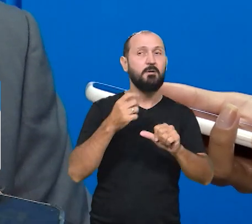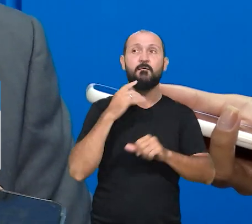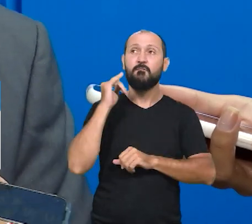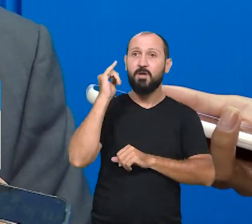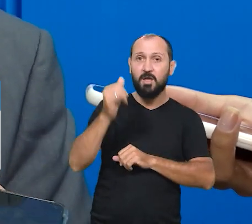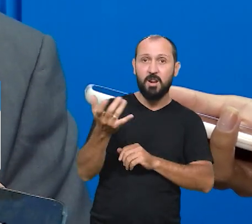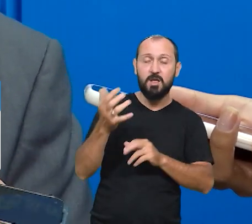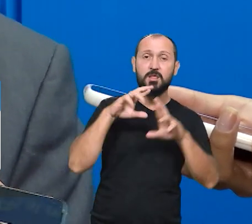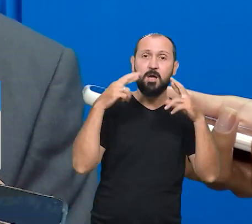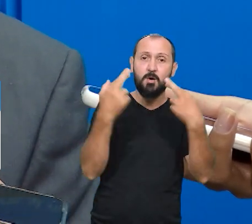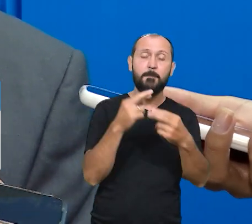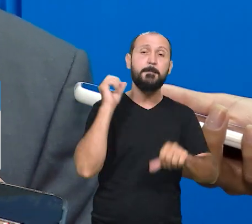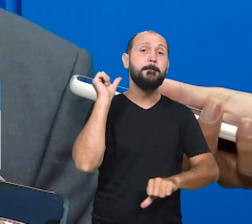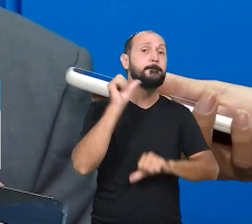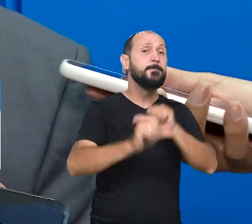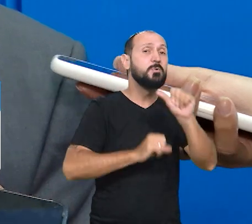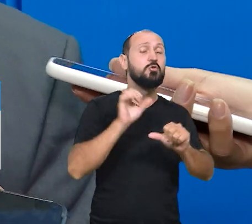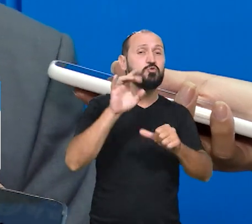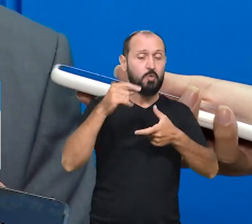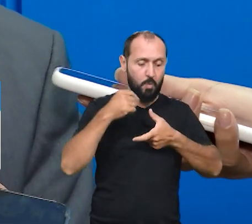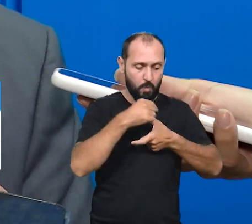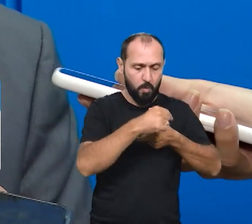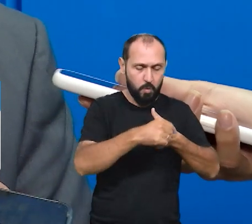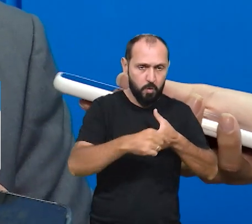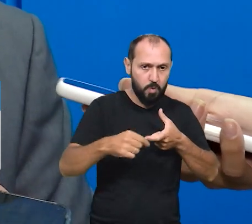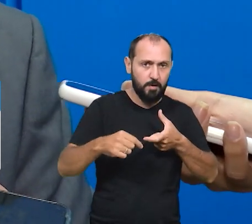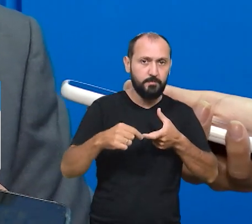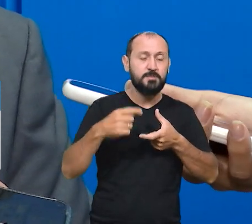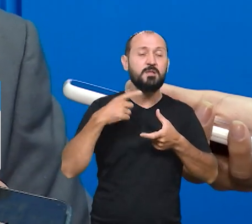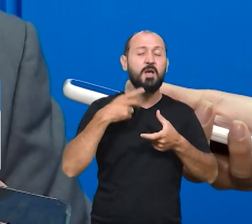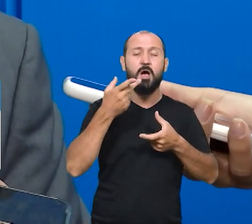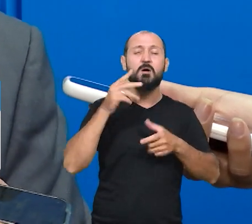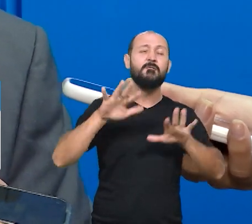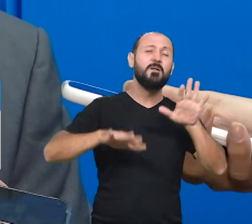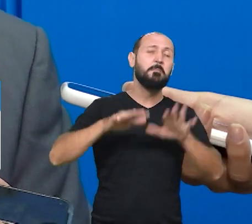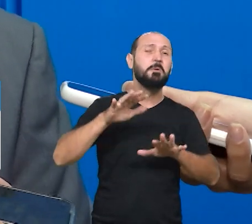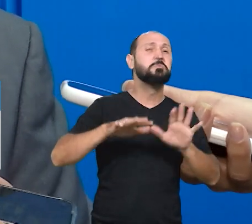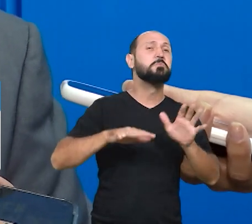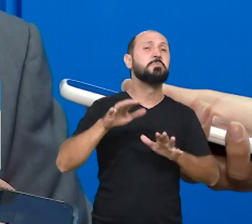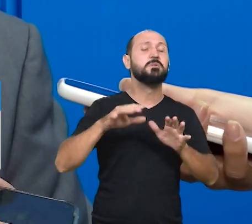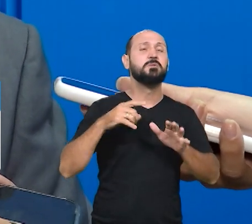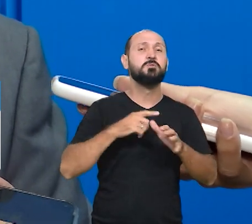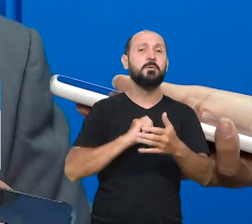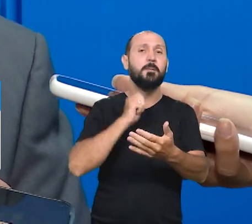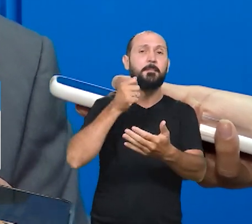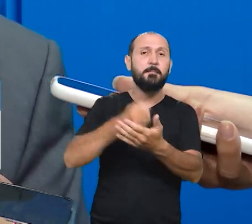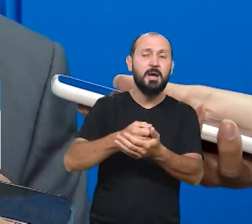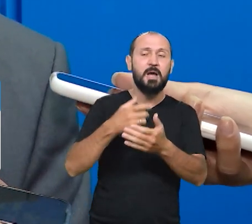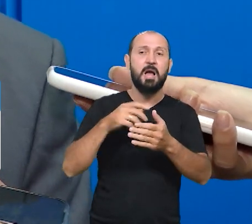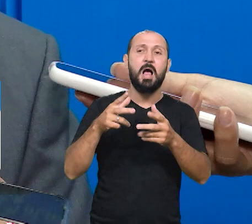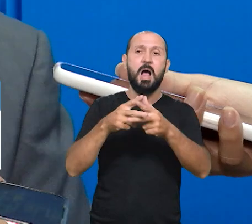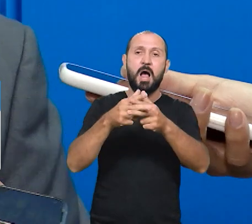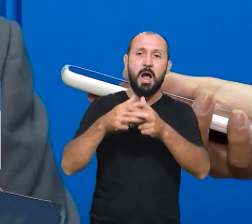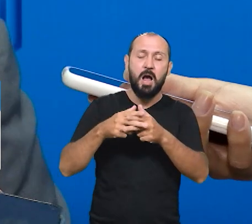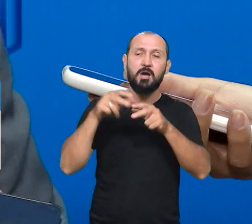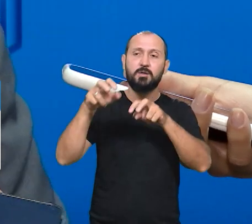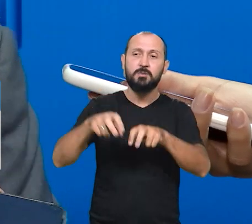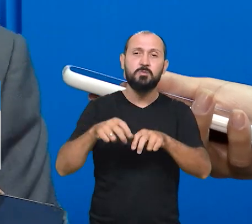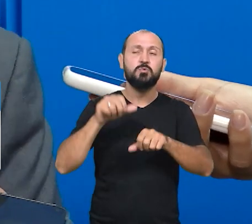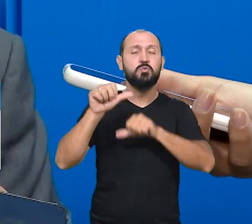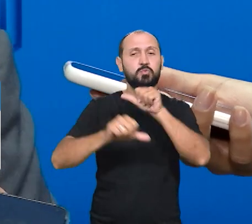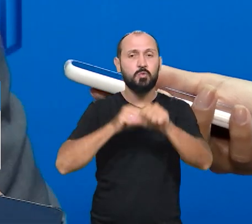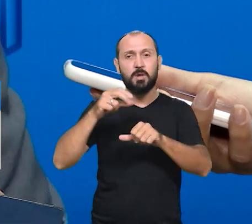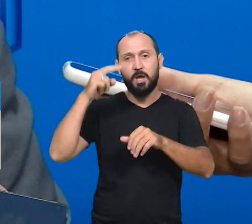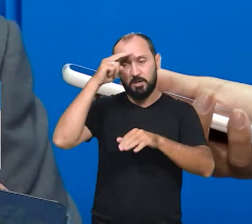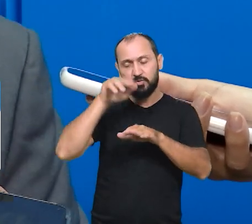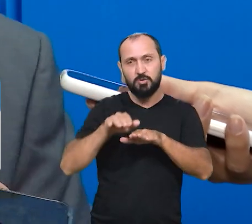mudar, acabei de falar ali na sessão, para mudar só o anel rodoviário, nós estamos falando em indenização de desapropriação,